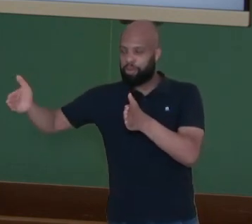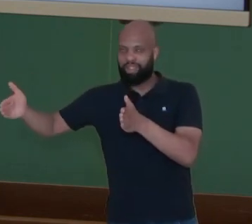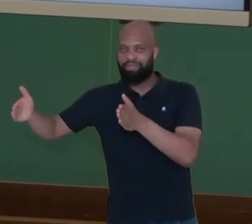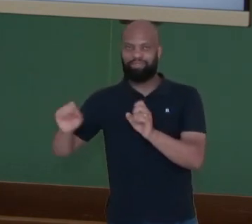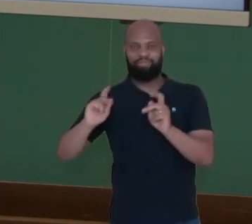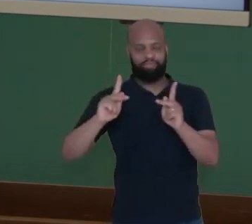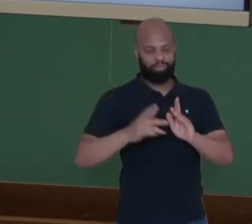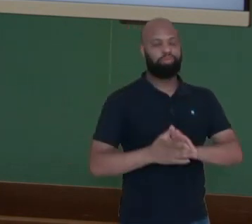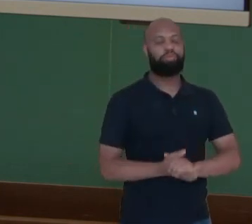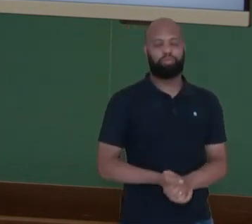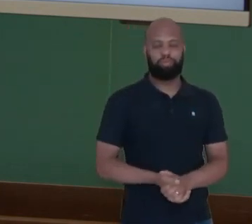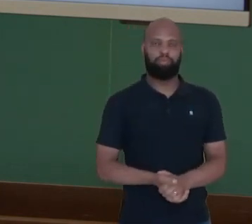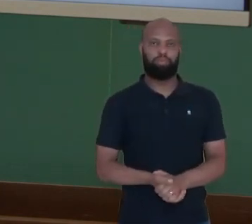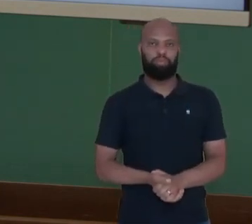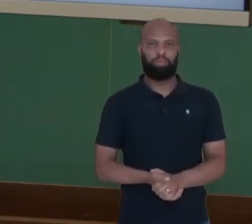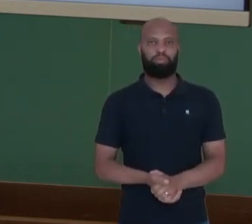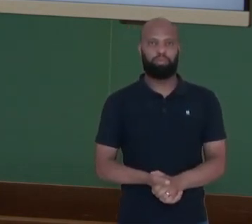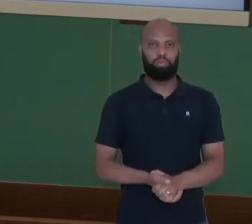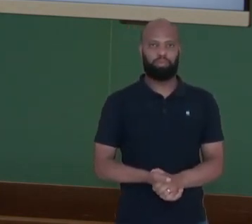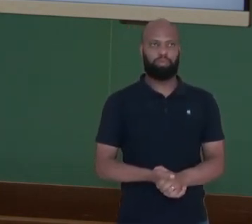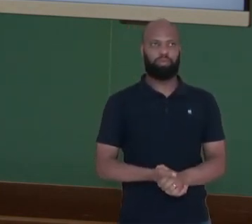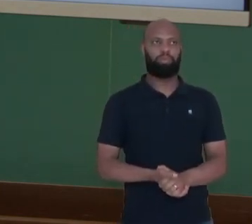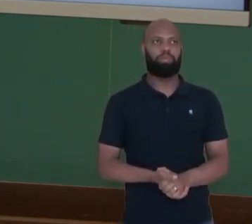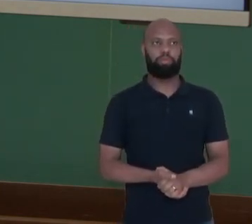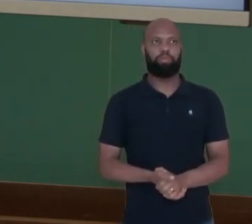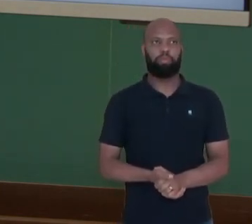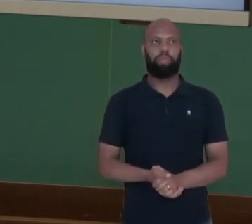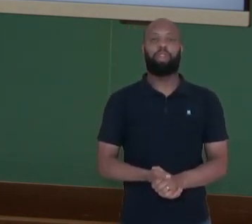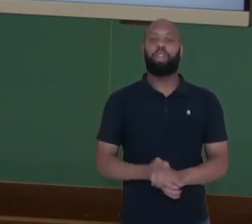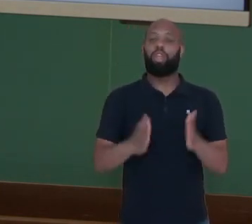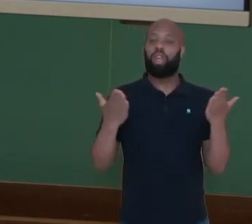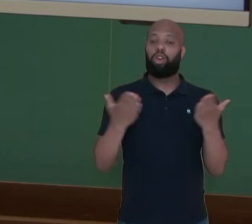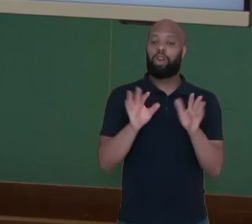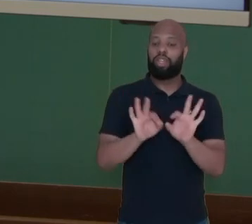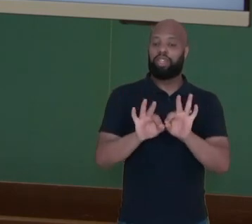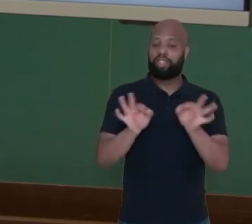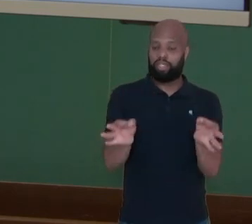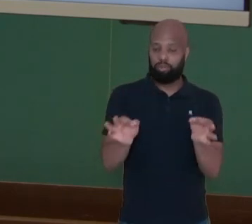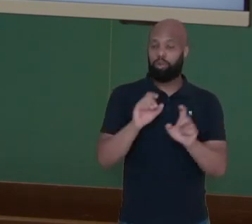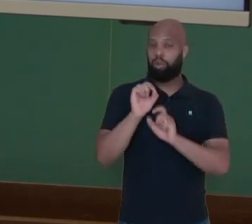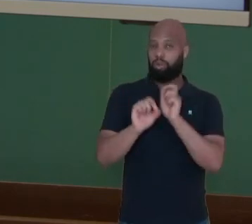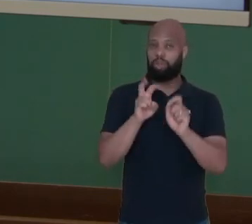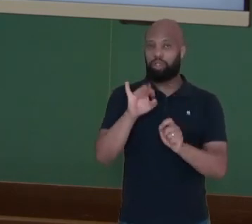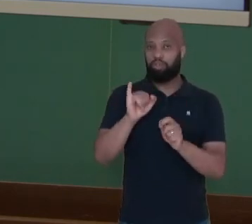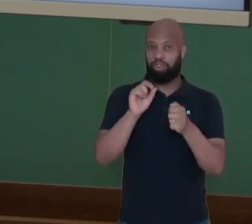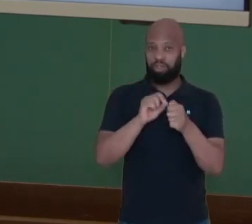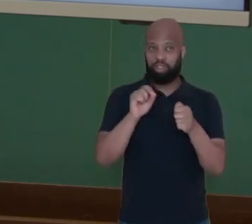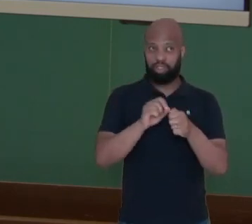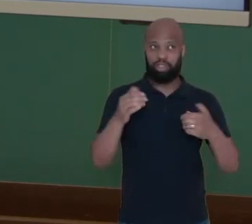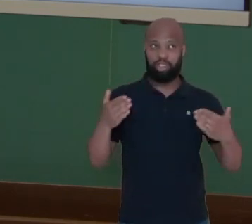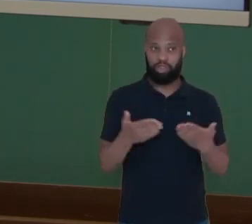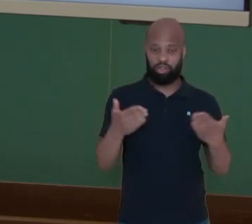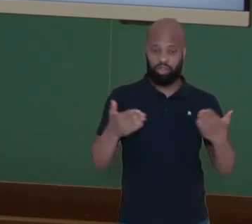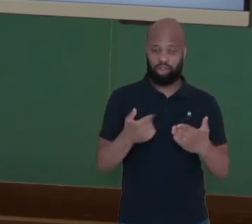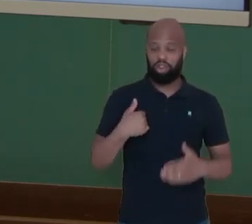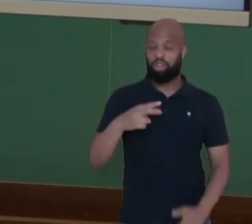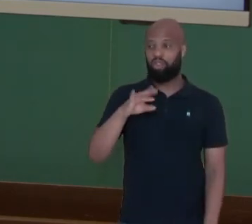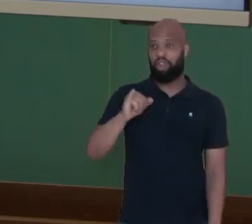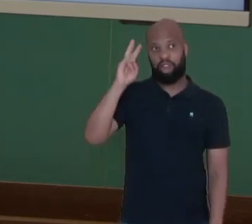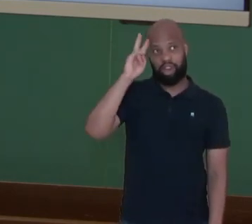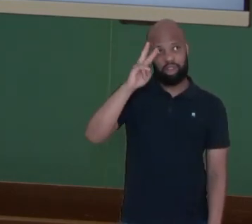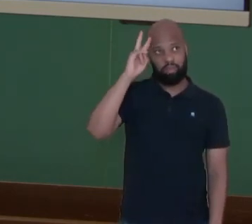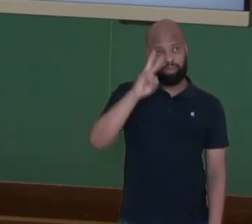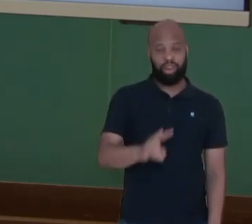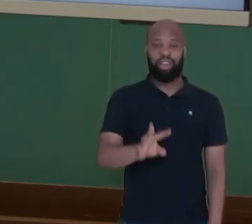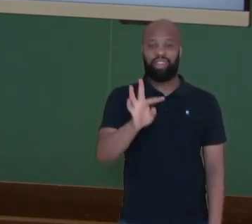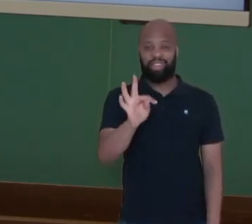menos 7 dá os 5 metros que ele falou ali. Beleza? Então é muito simples. O que eu vou ter que fazer aqui? Eu vou ter que lembrar que o trabalho da